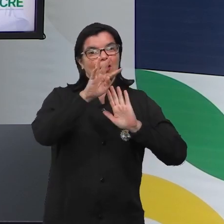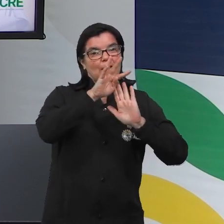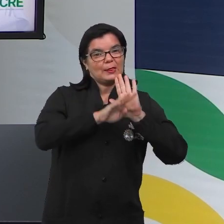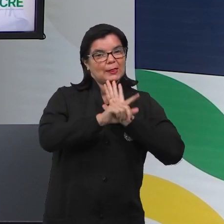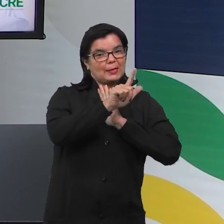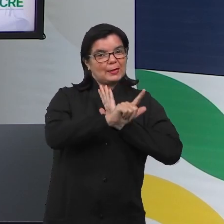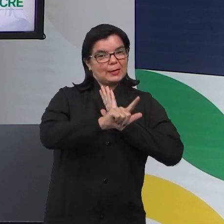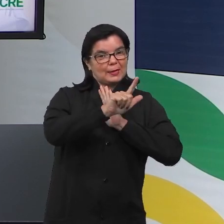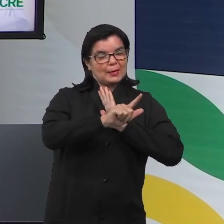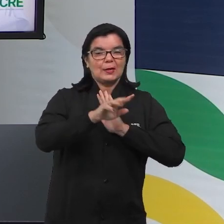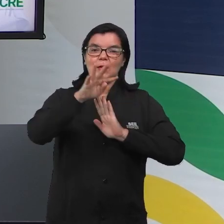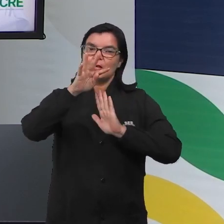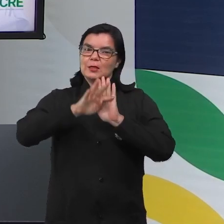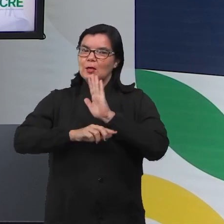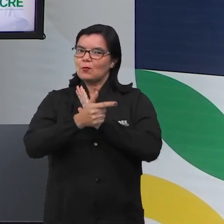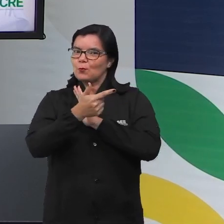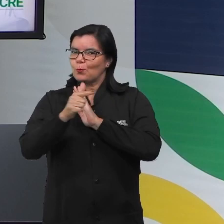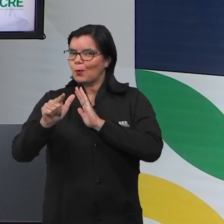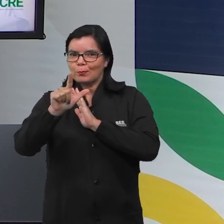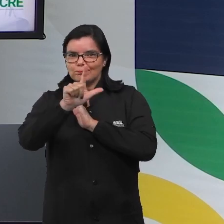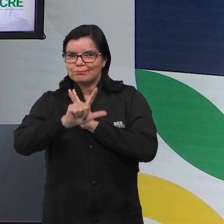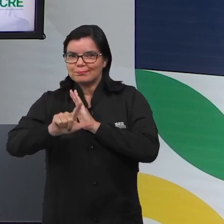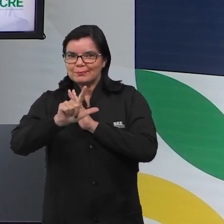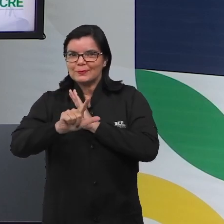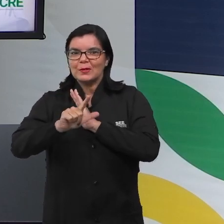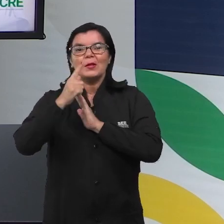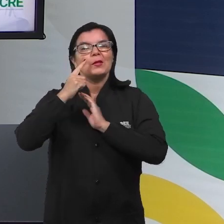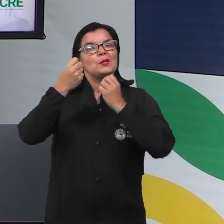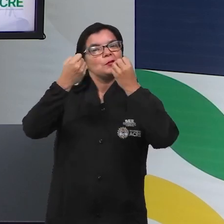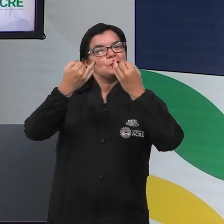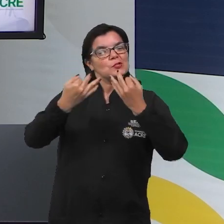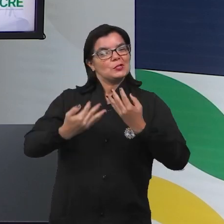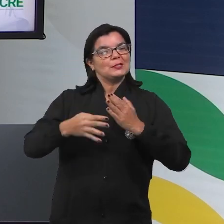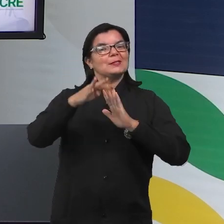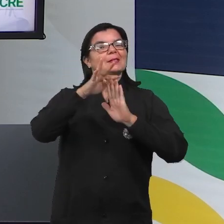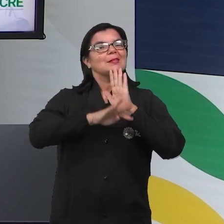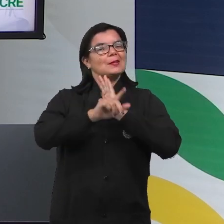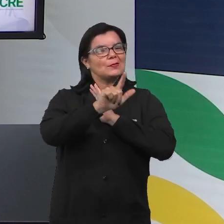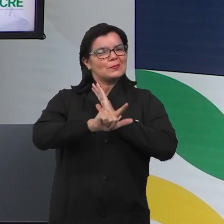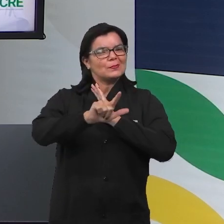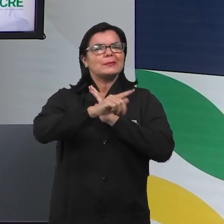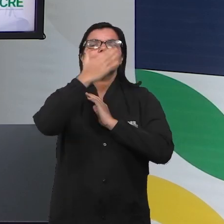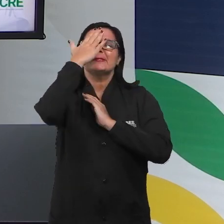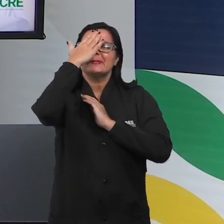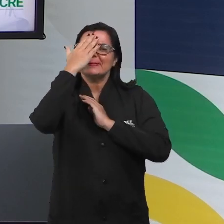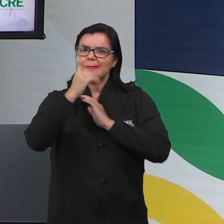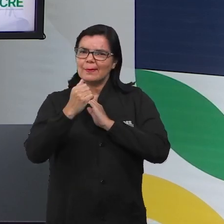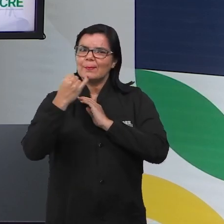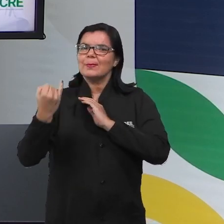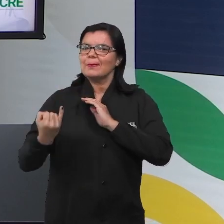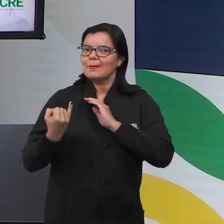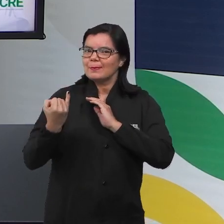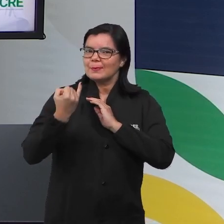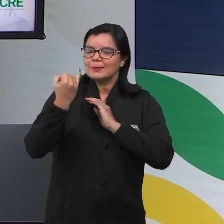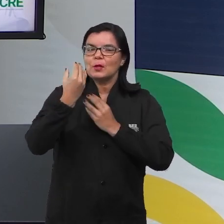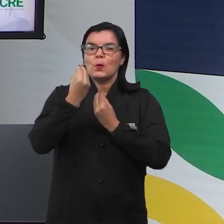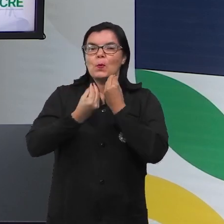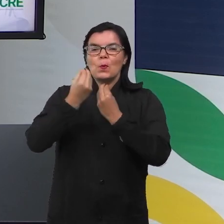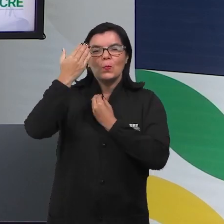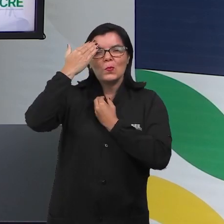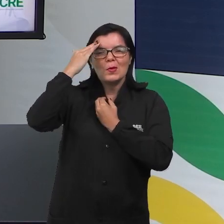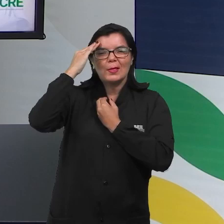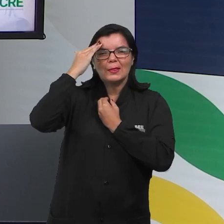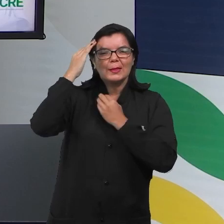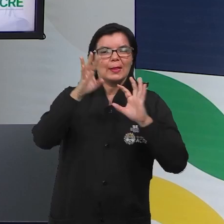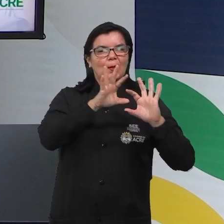texto literário e não literário? E falando de texto literário, você sabe a importância de compreender